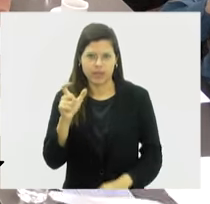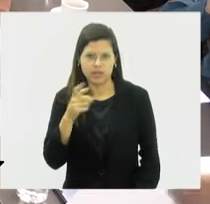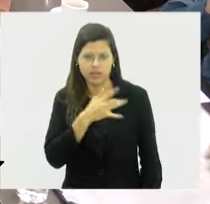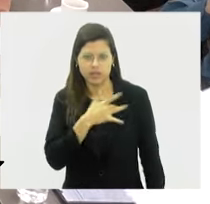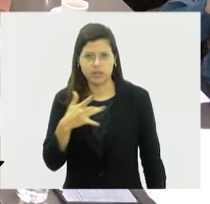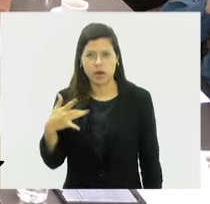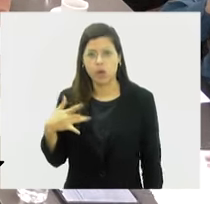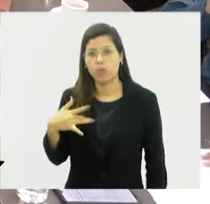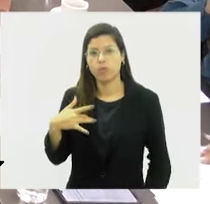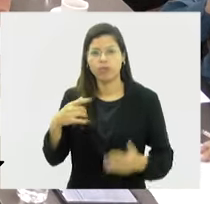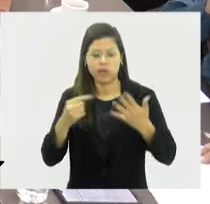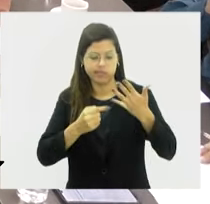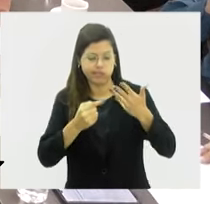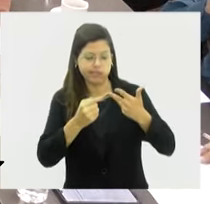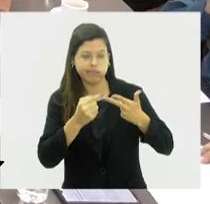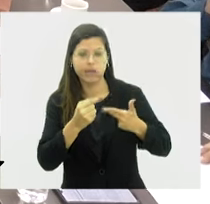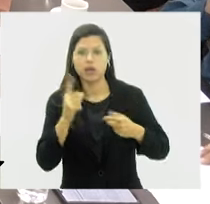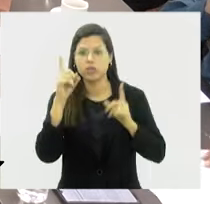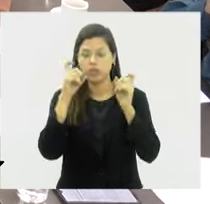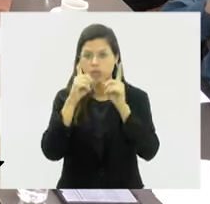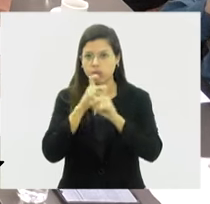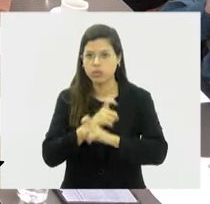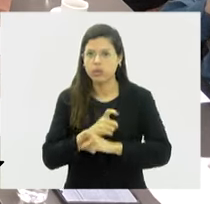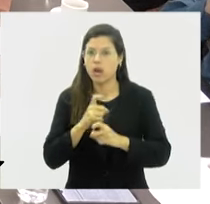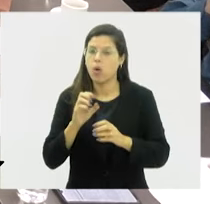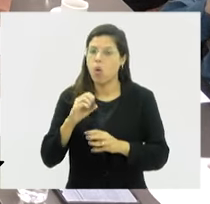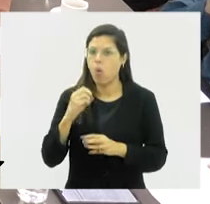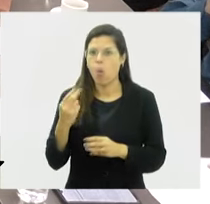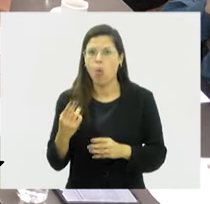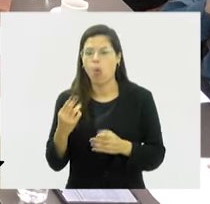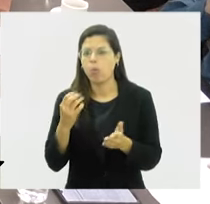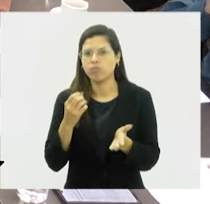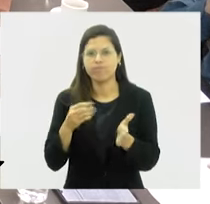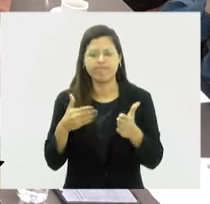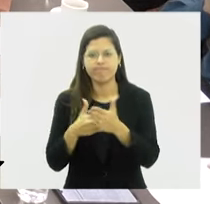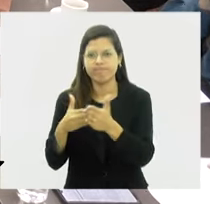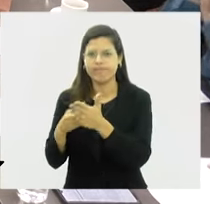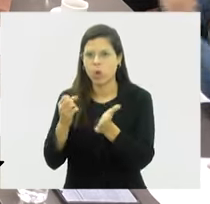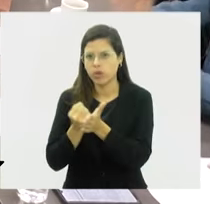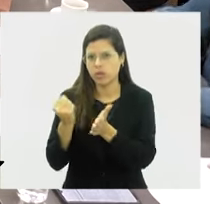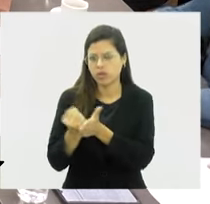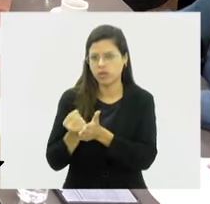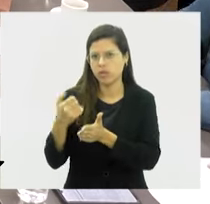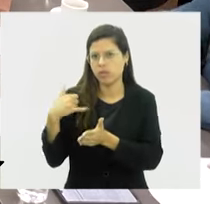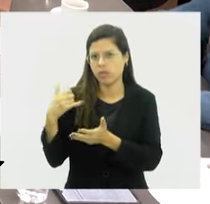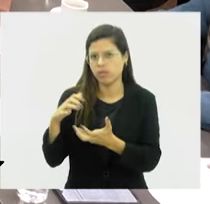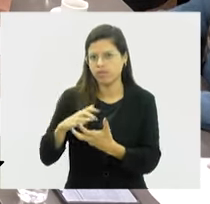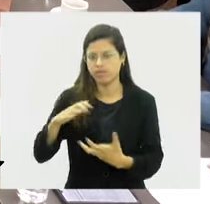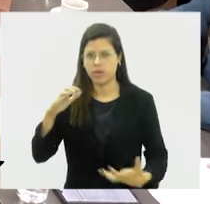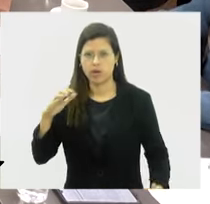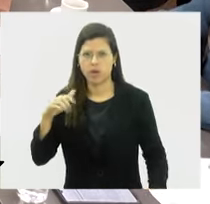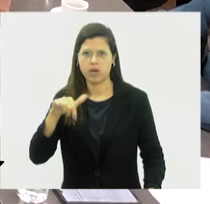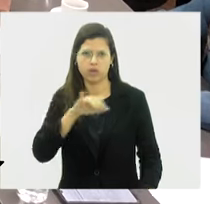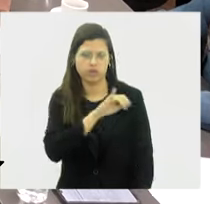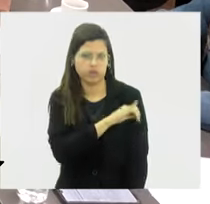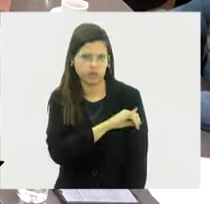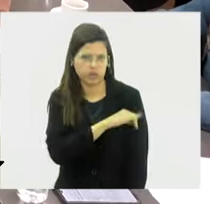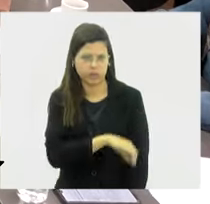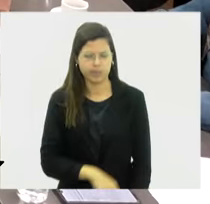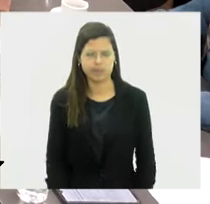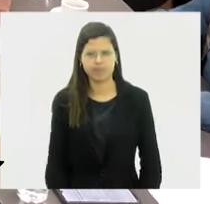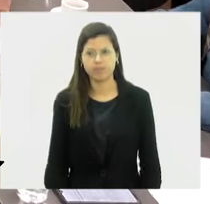que dificultem ou impossibilitem a sua contratação por idosos no âmbito do Estado do Rio de Janeiro.